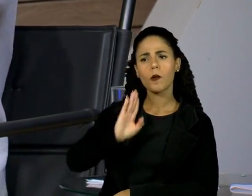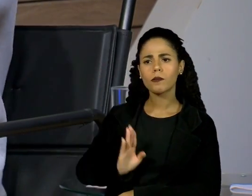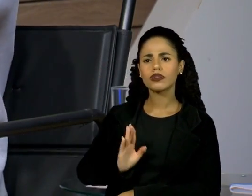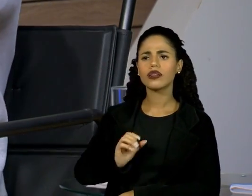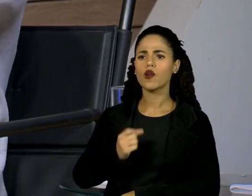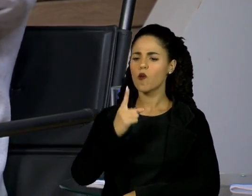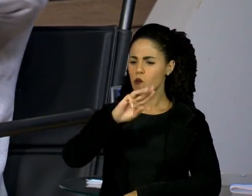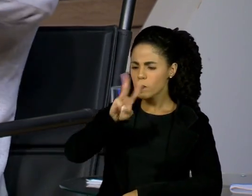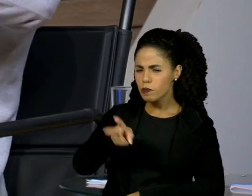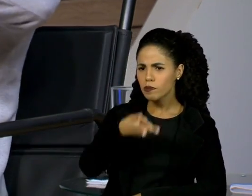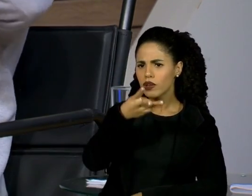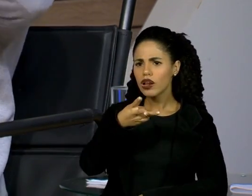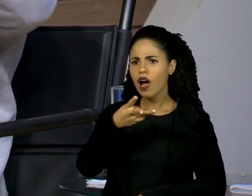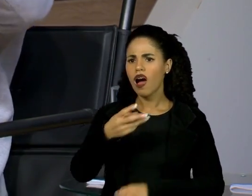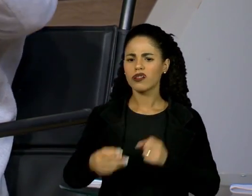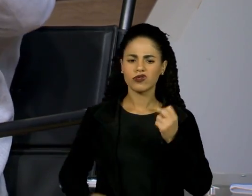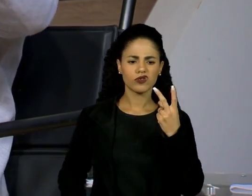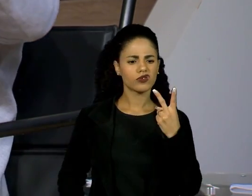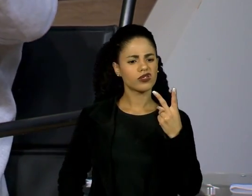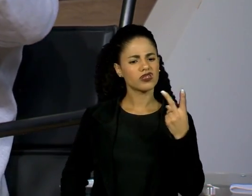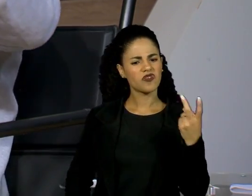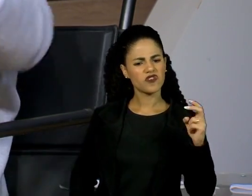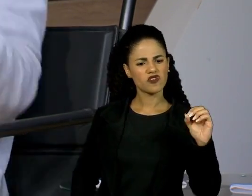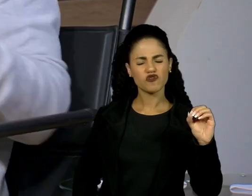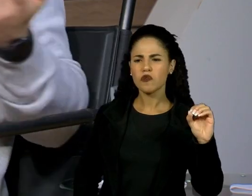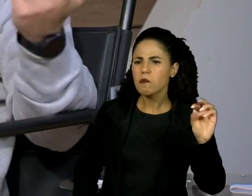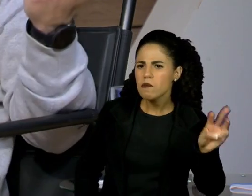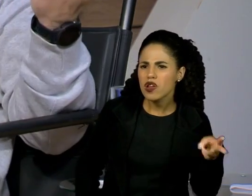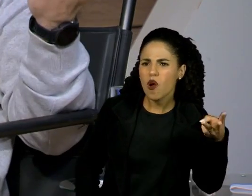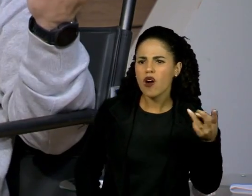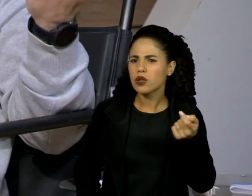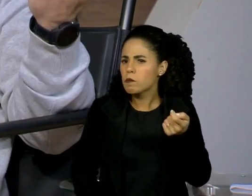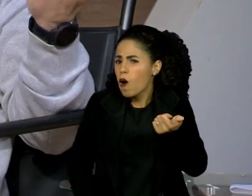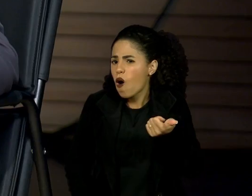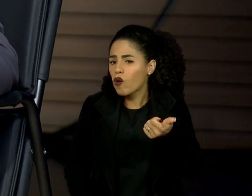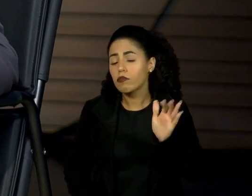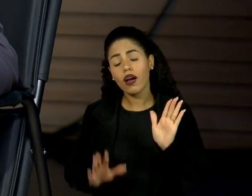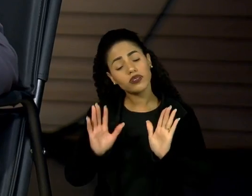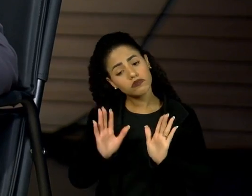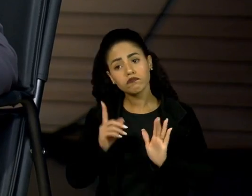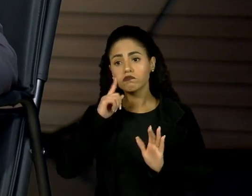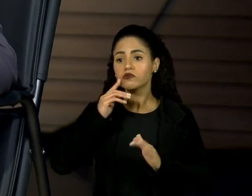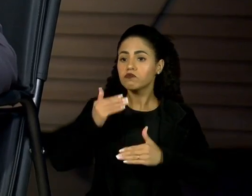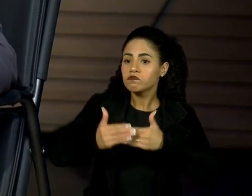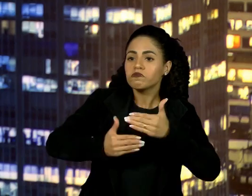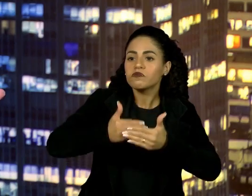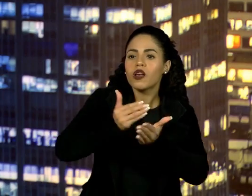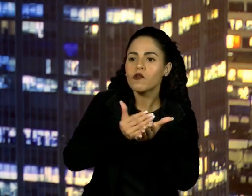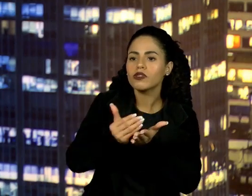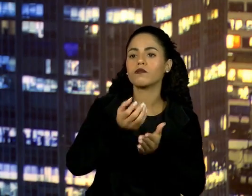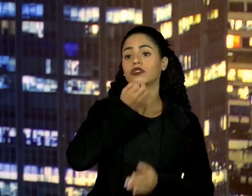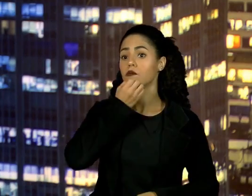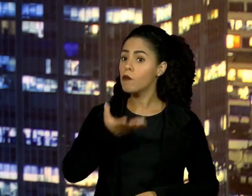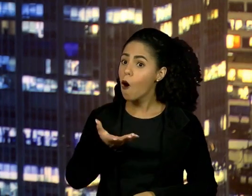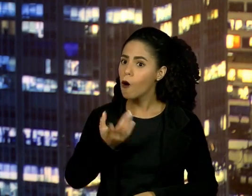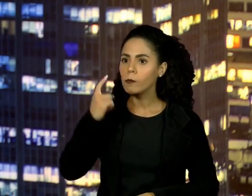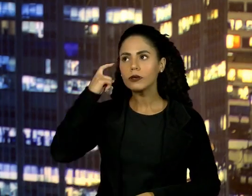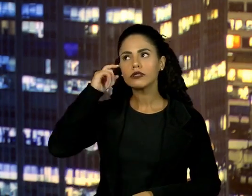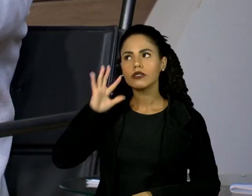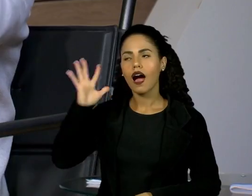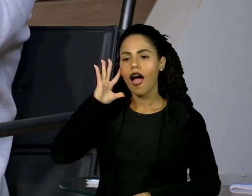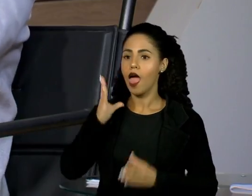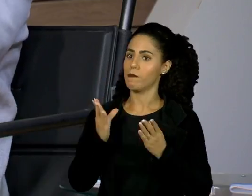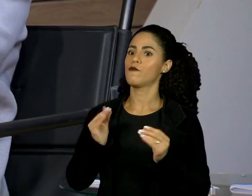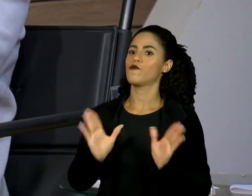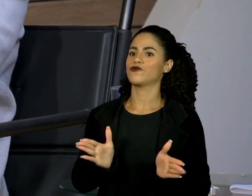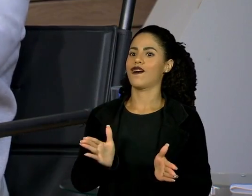1 milhão para um país de 220 milhões de habitantes. Ainda é pouco. Pouco. Mas é muito quando a gente pensa que um livro